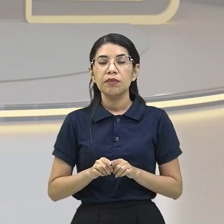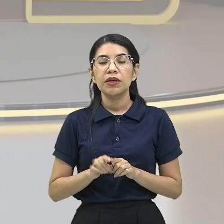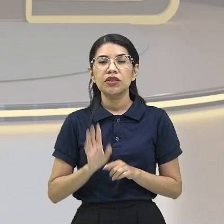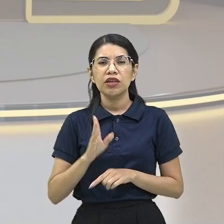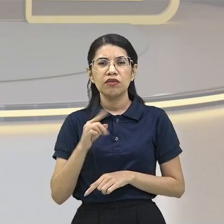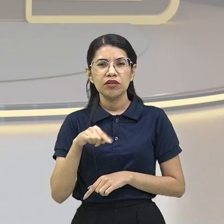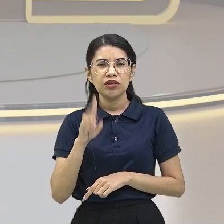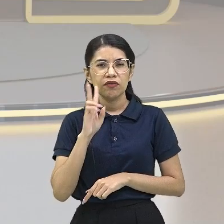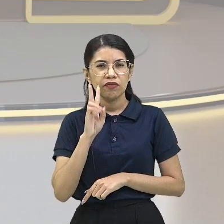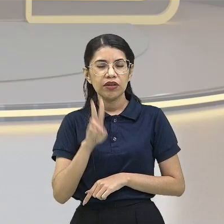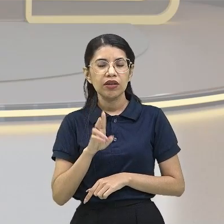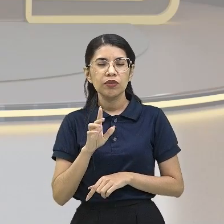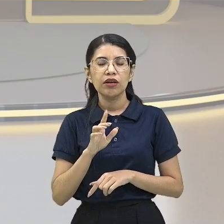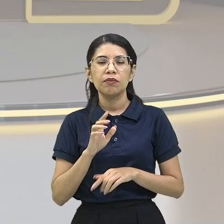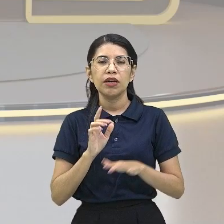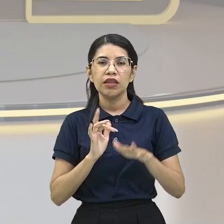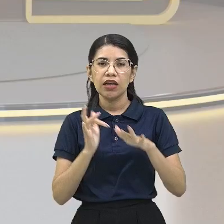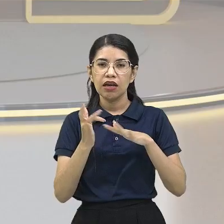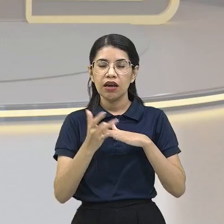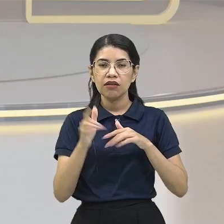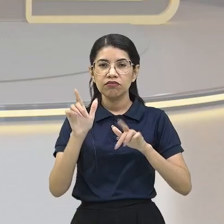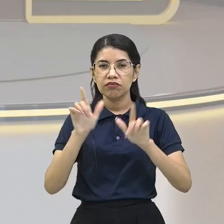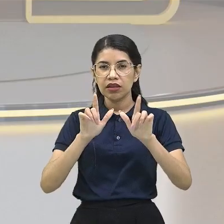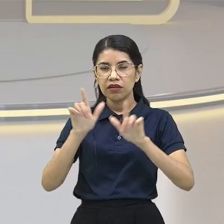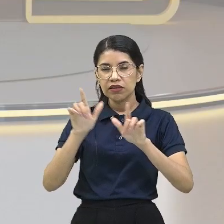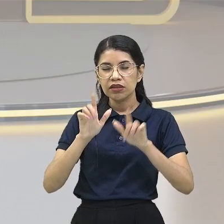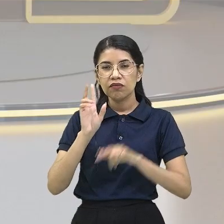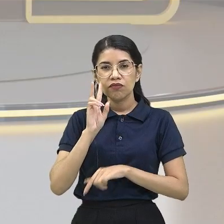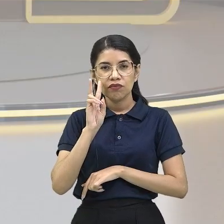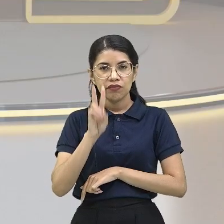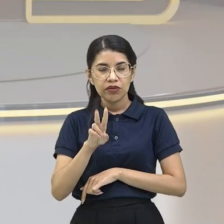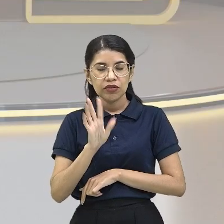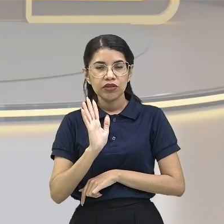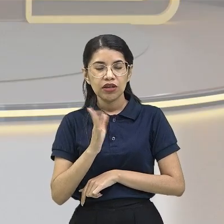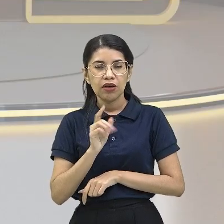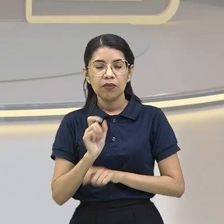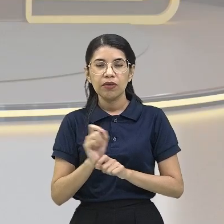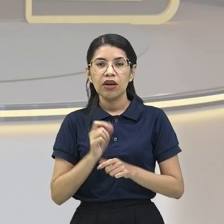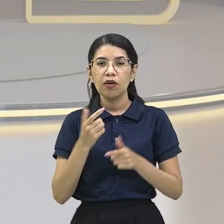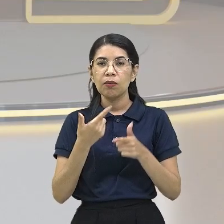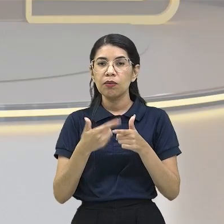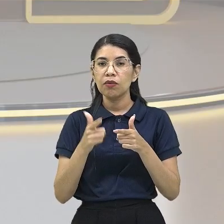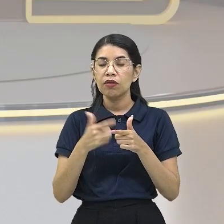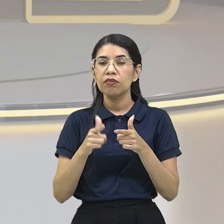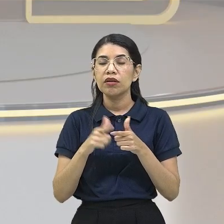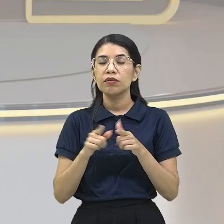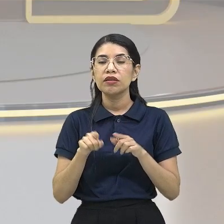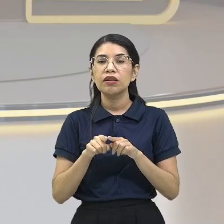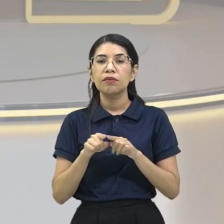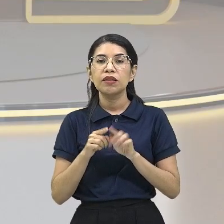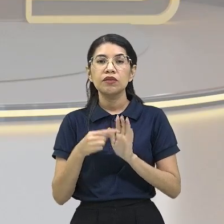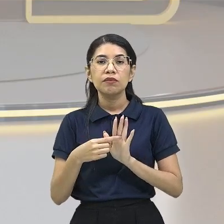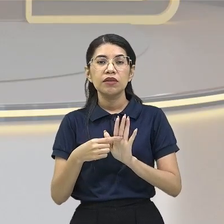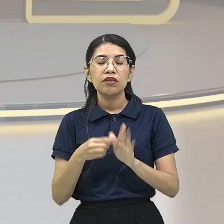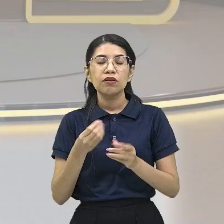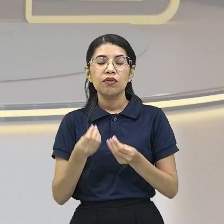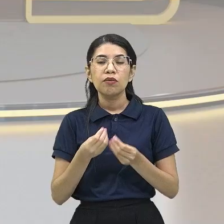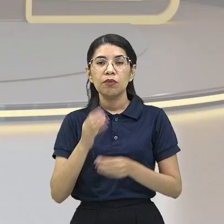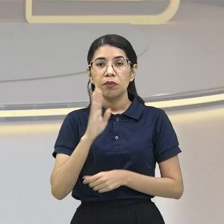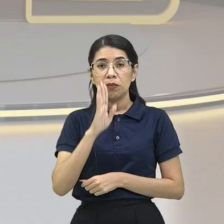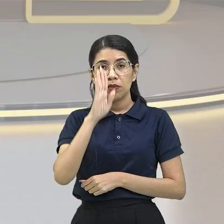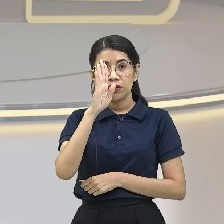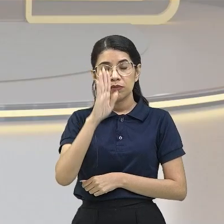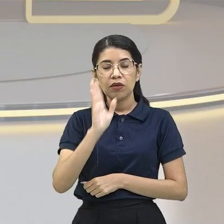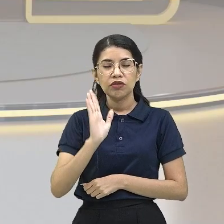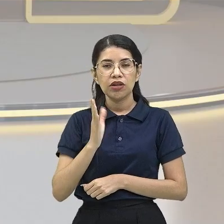ouvido nas mídias sociais, até mesmo nos jornais, né, na TV, alguns desses conflitos sendo citados, né? Onde um dos mais emblemáticos que nós tivemos